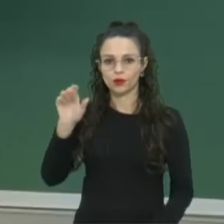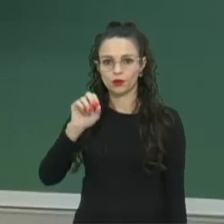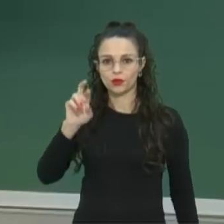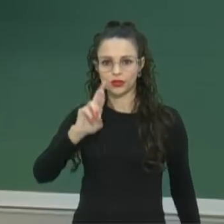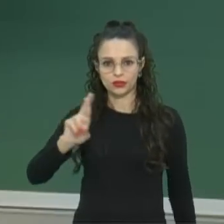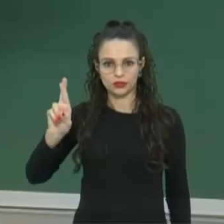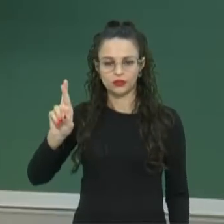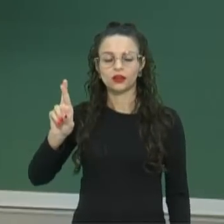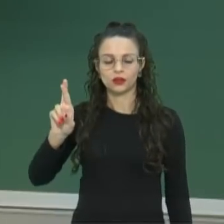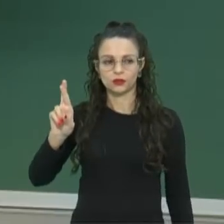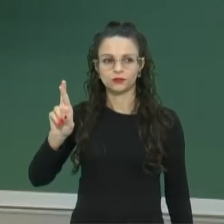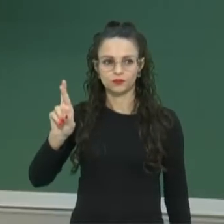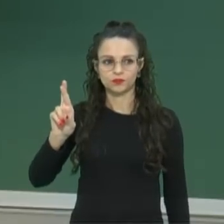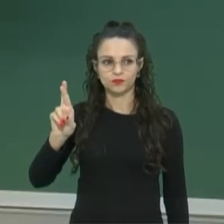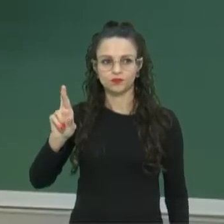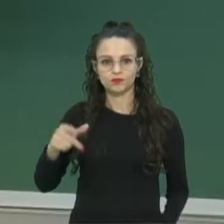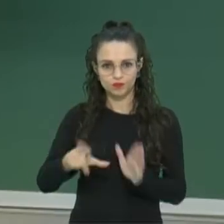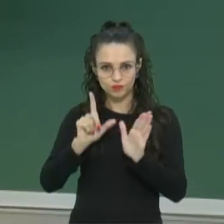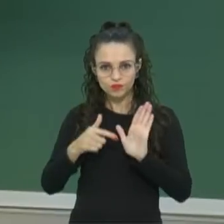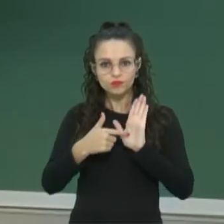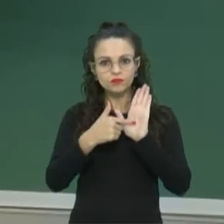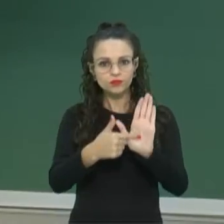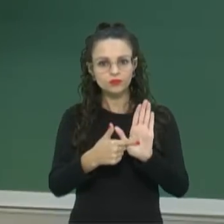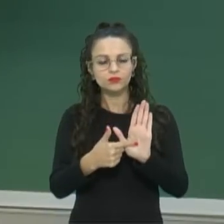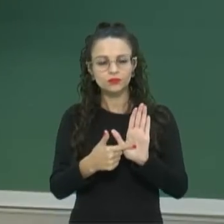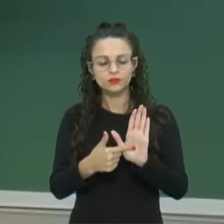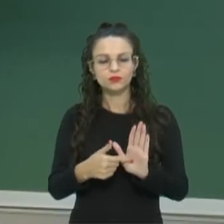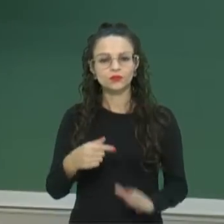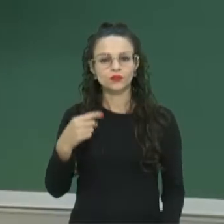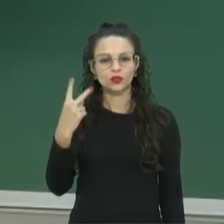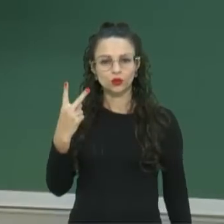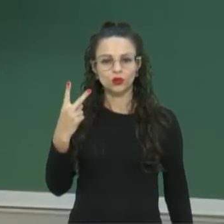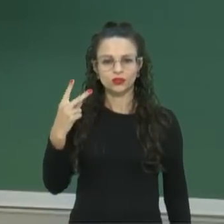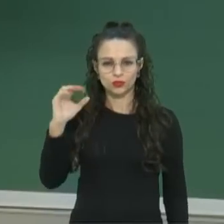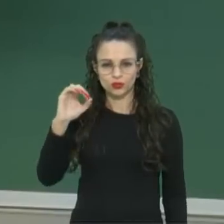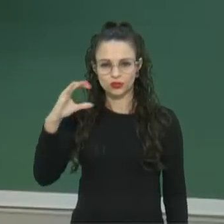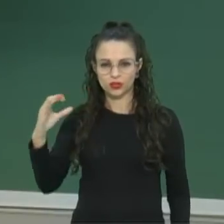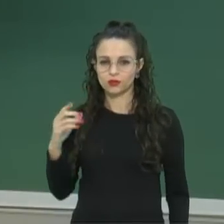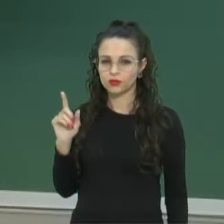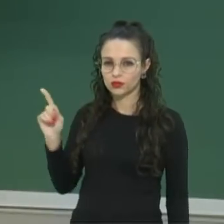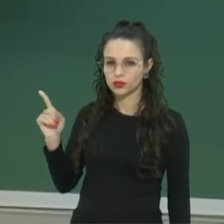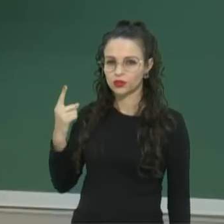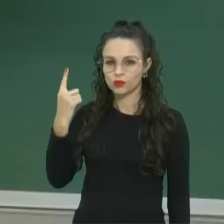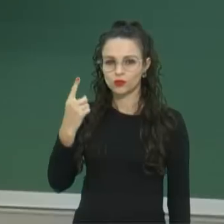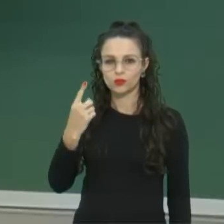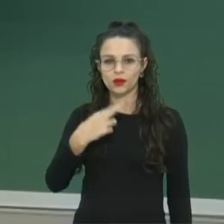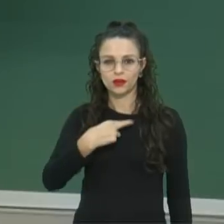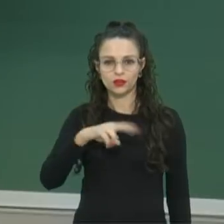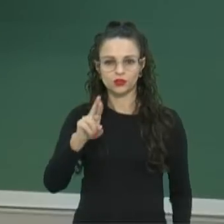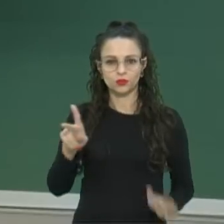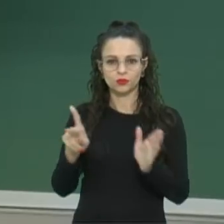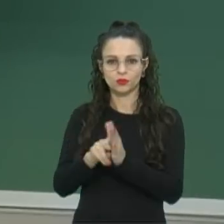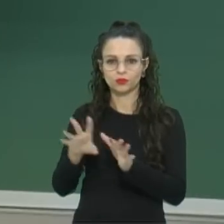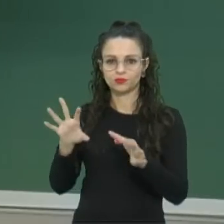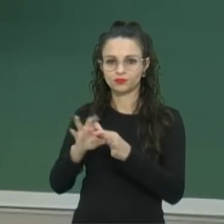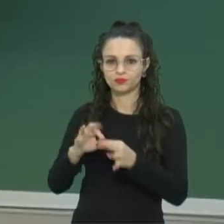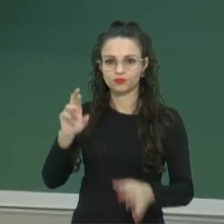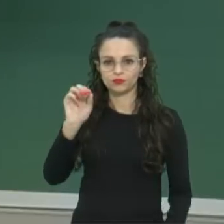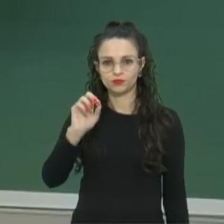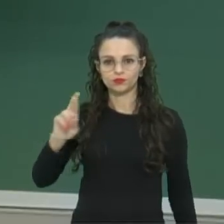matriz oriental. Eu mostrei para vocês anteriormente 2 da matriz ocidental e aqui 1 da matriz oriental,